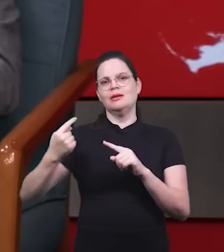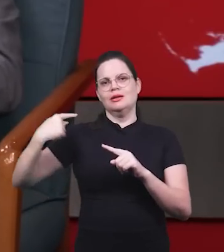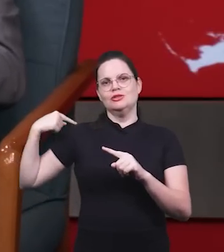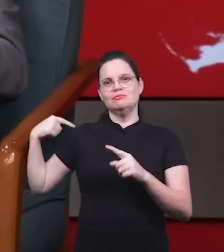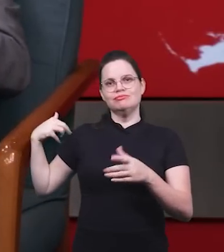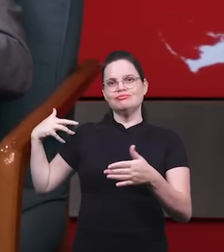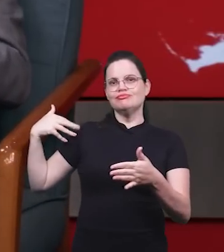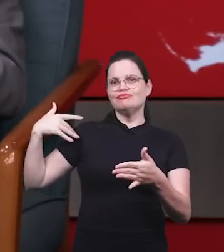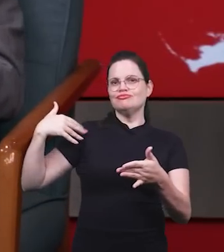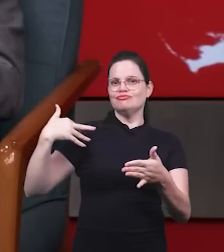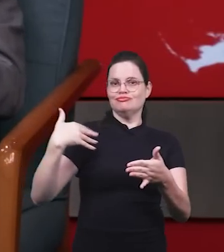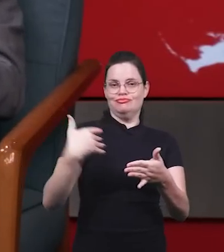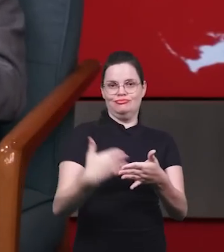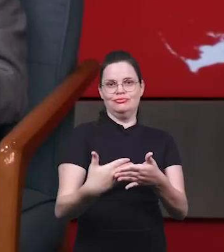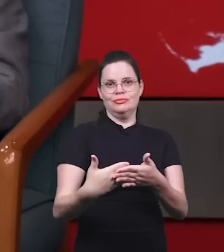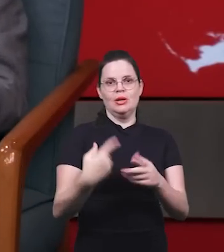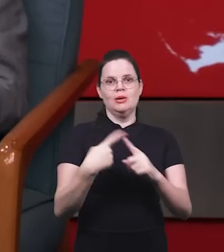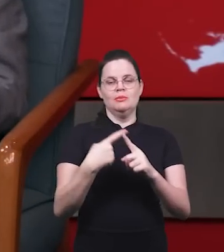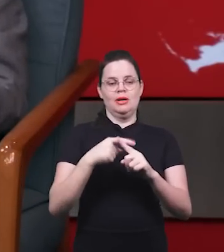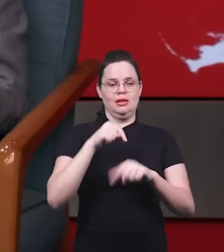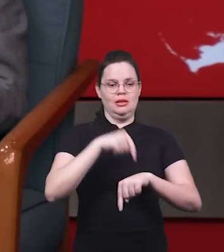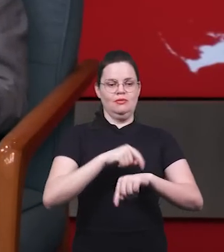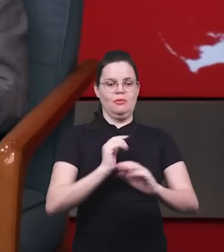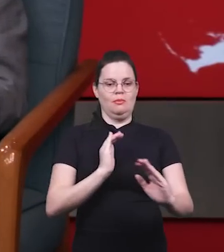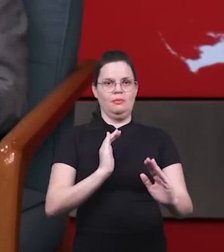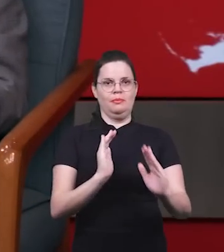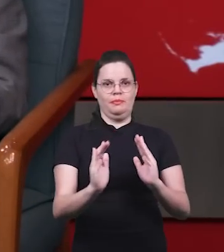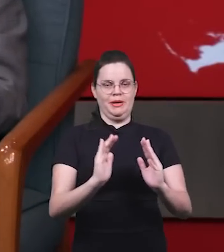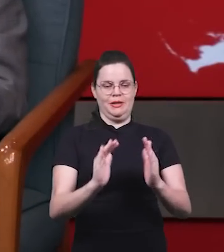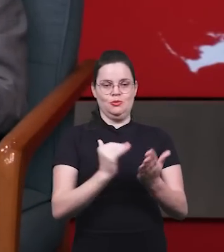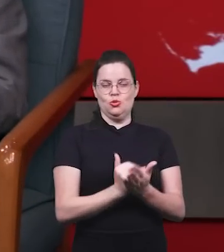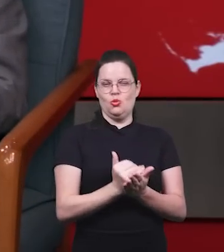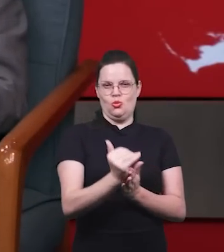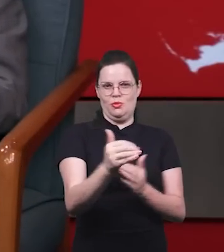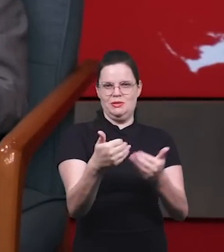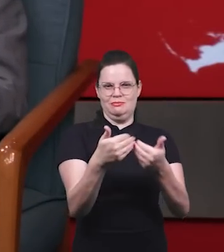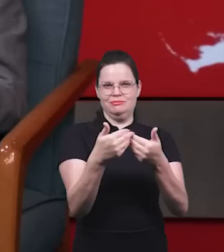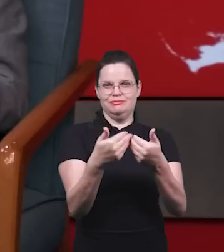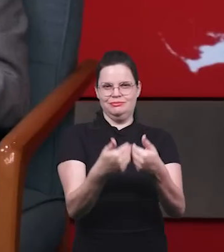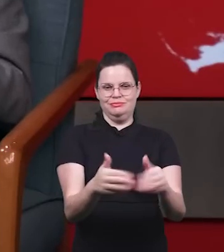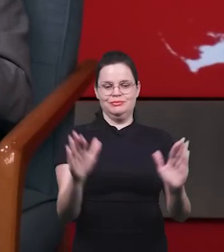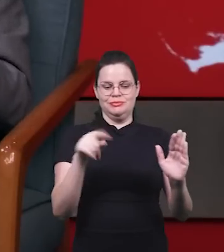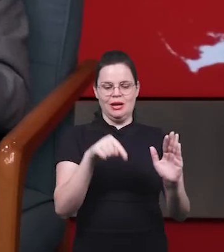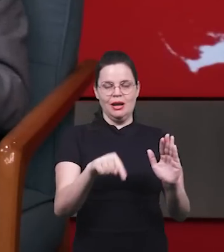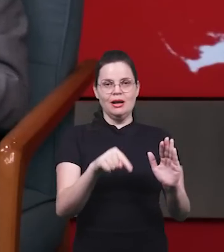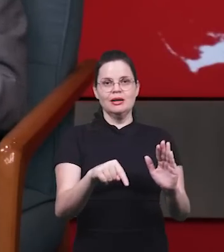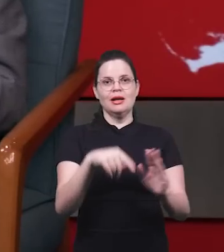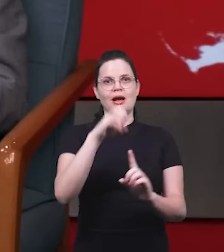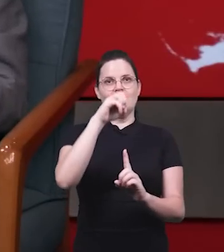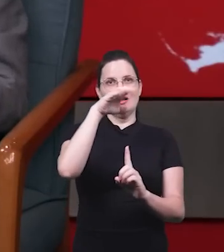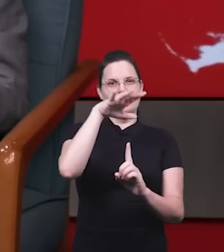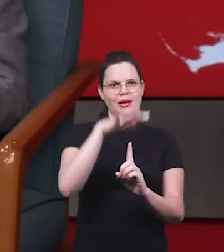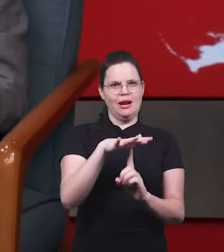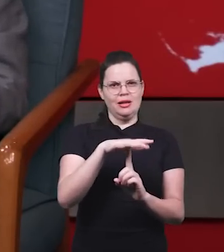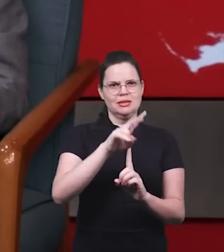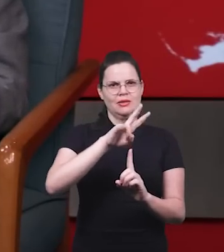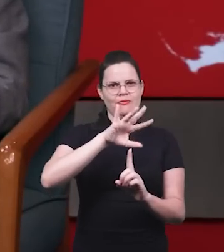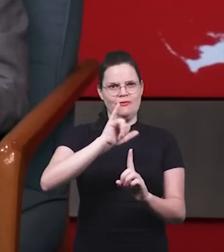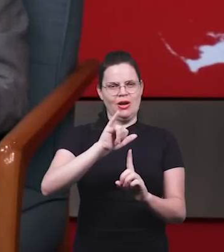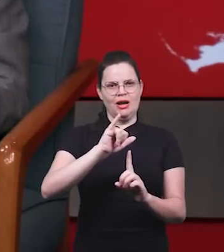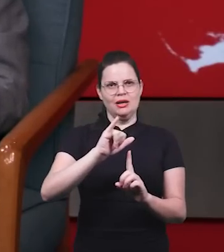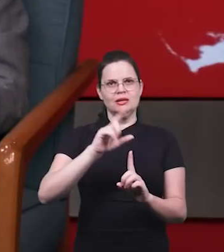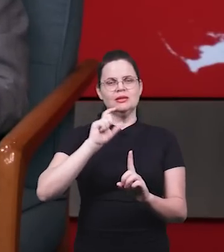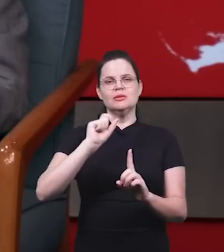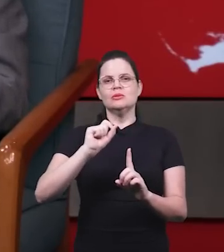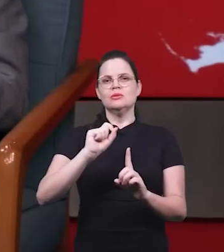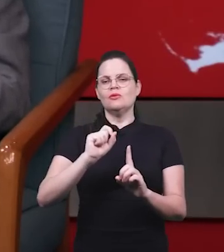igreja e todo o período, chamado período da igreja, do início da igreja, o período do Senhor da Graça, vai